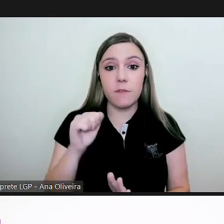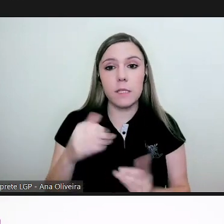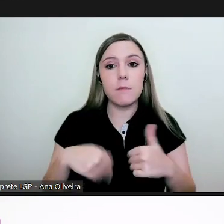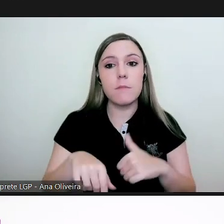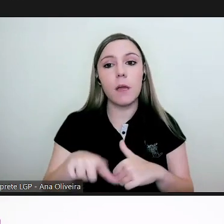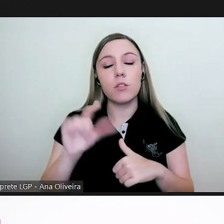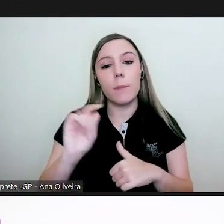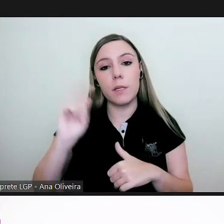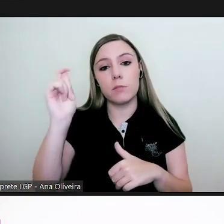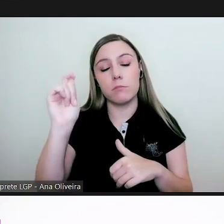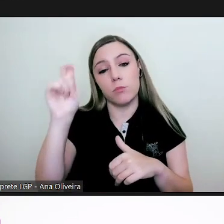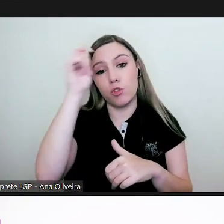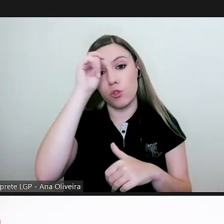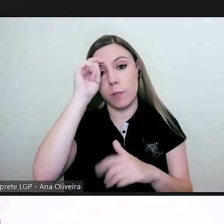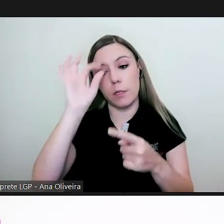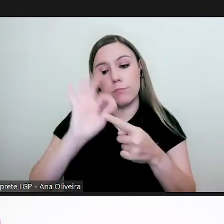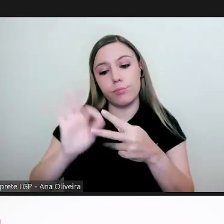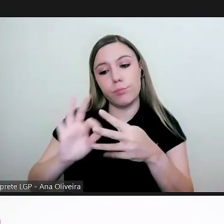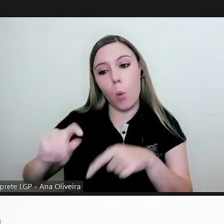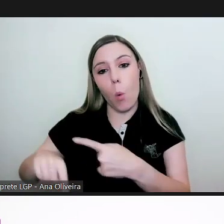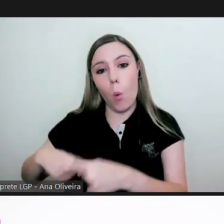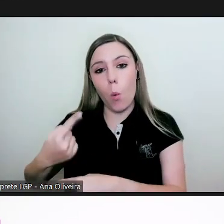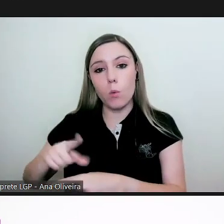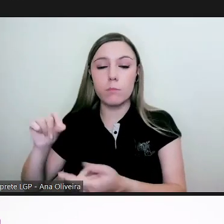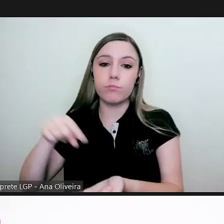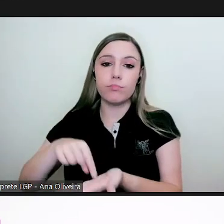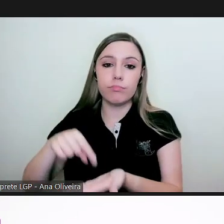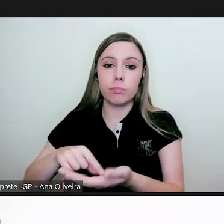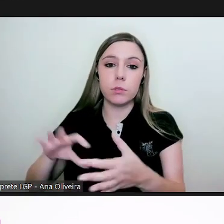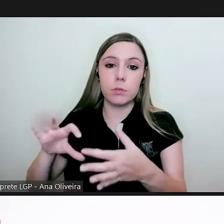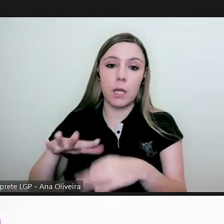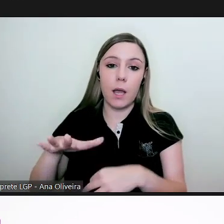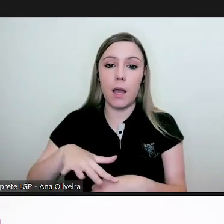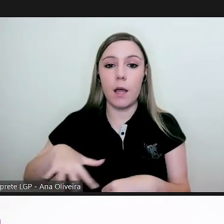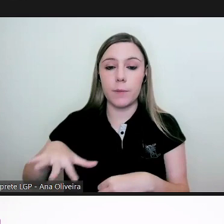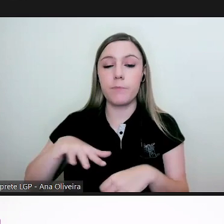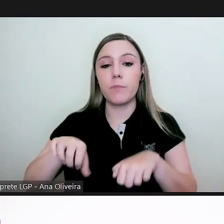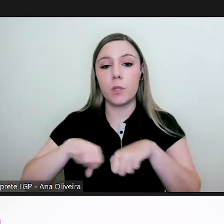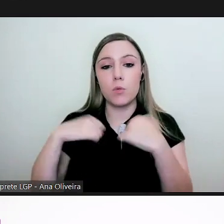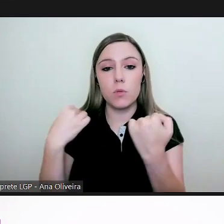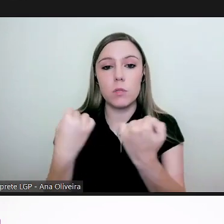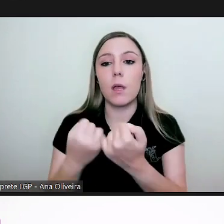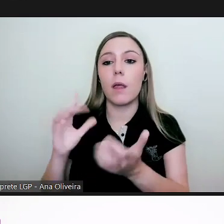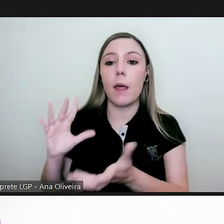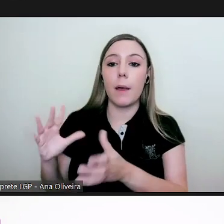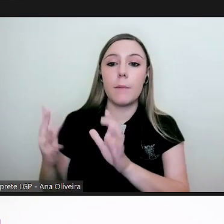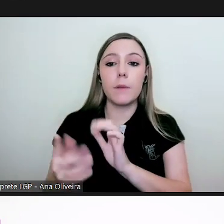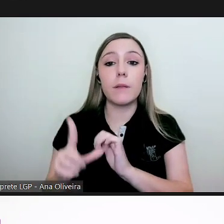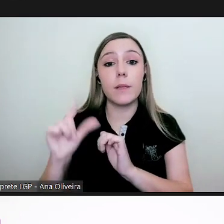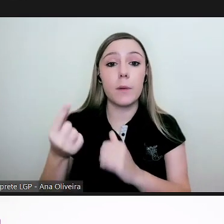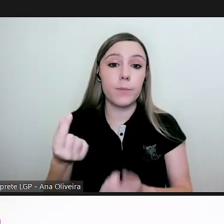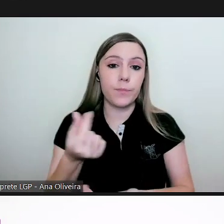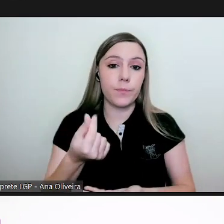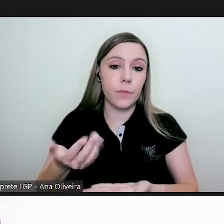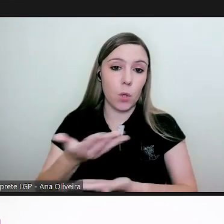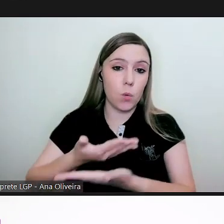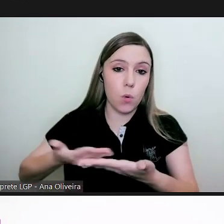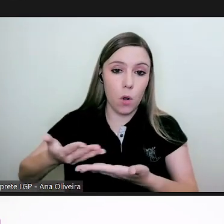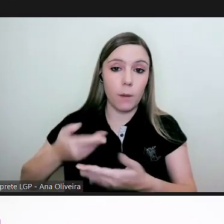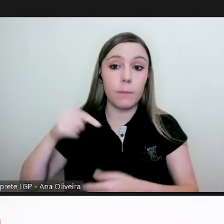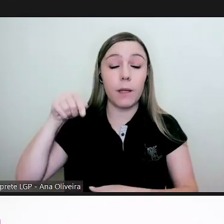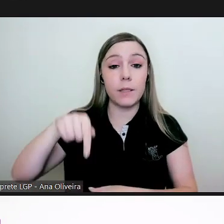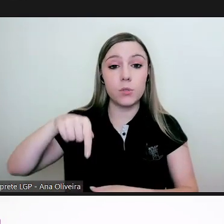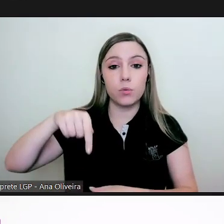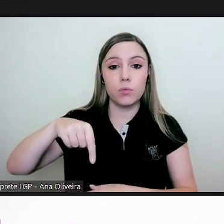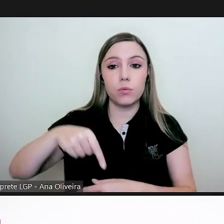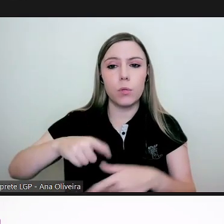outro conjunto de critérios e de exigências de nível de natureza social, ambiental e também económica. E isto é